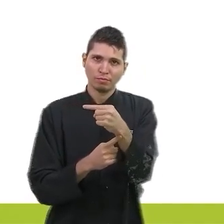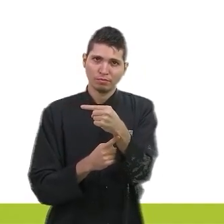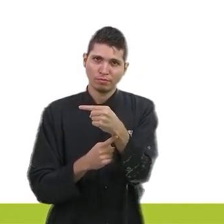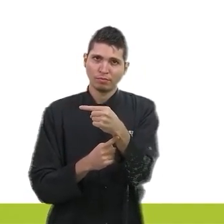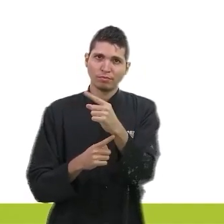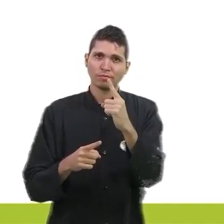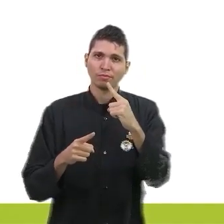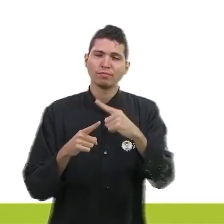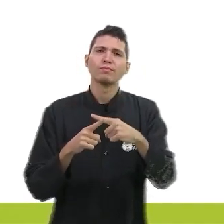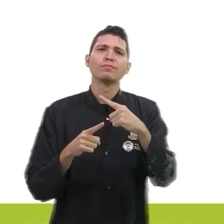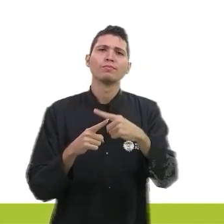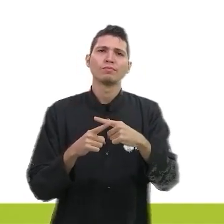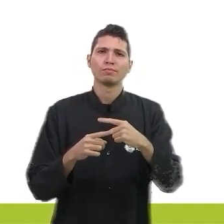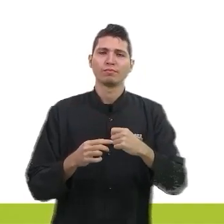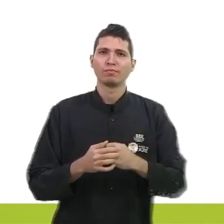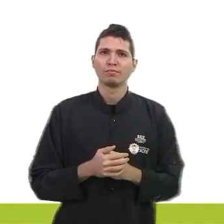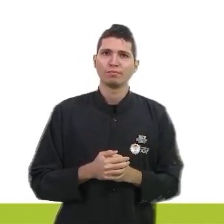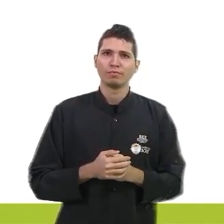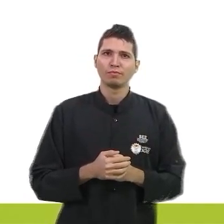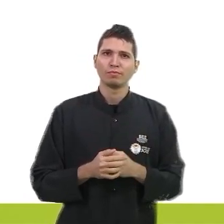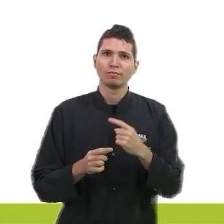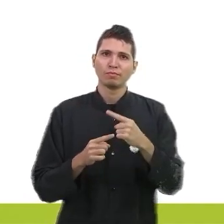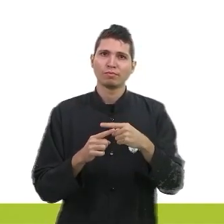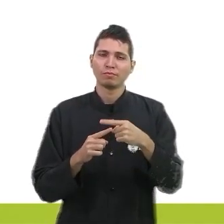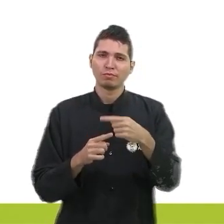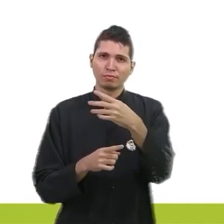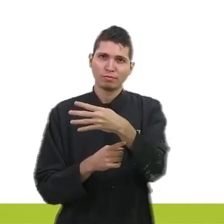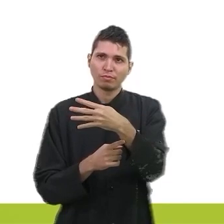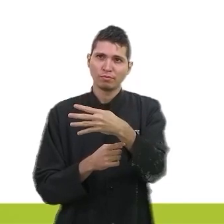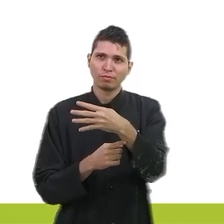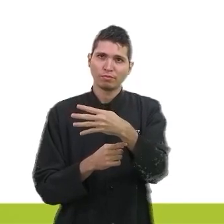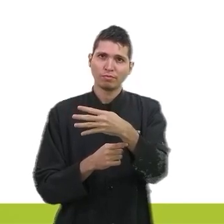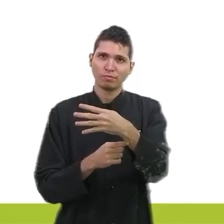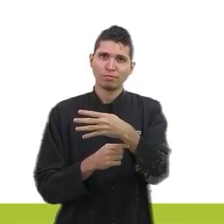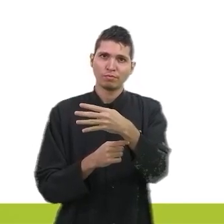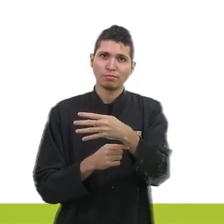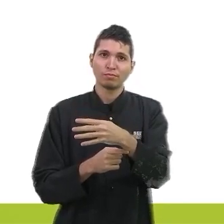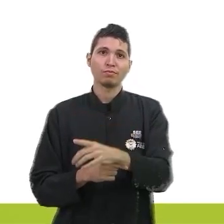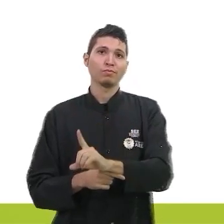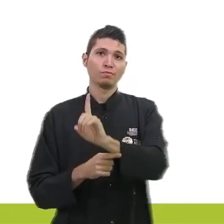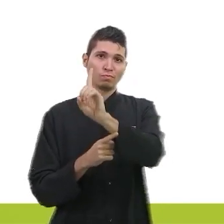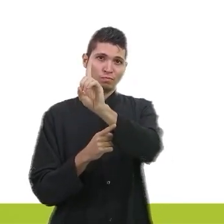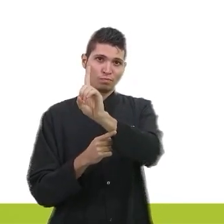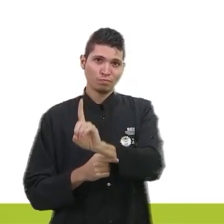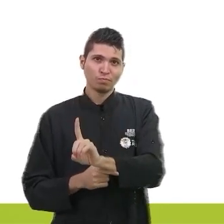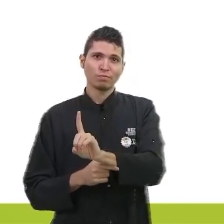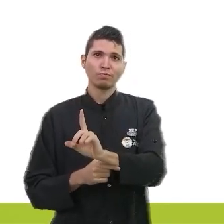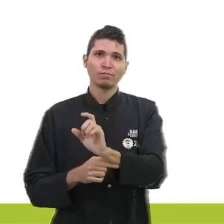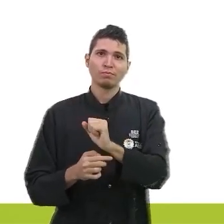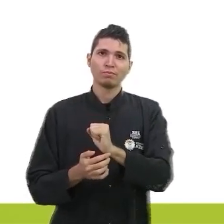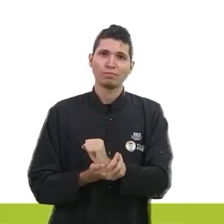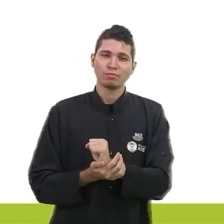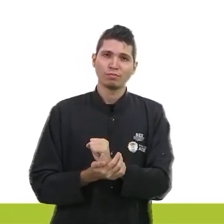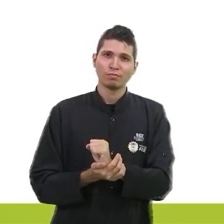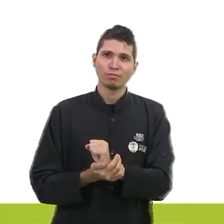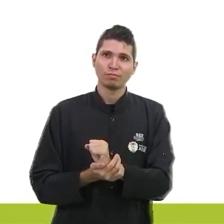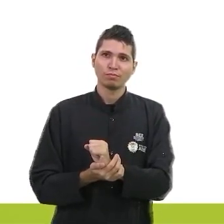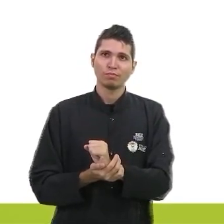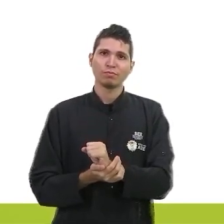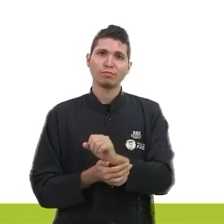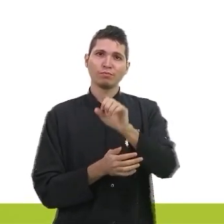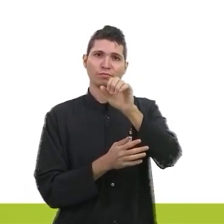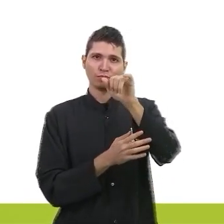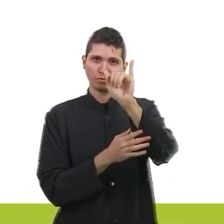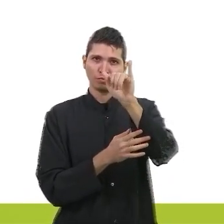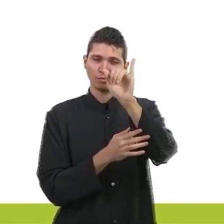Por que motivo? No quarto quadrante, os cossenos estarão aqui à direita do eixo dos y e